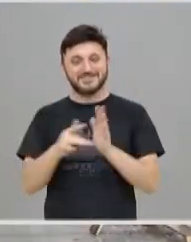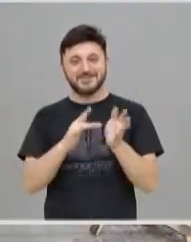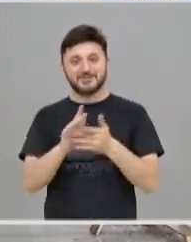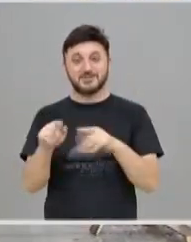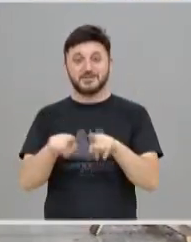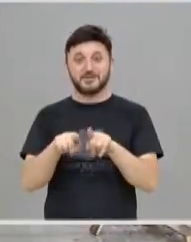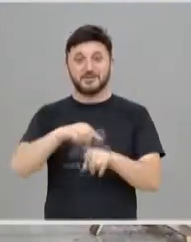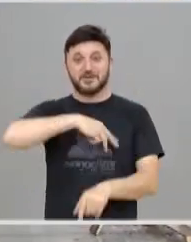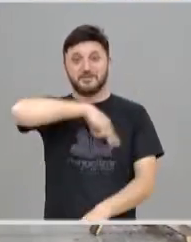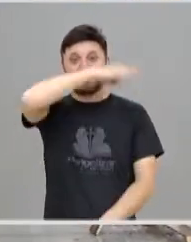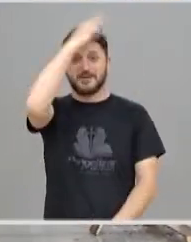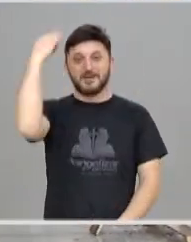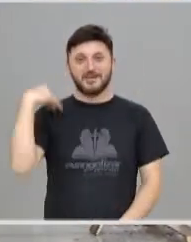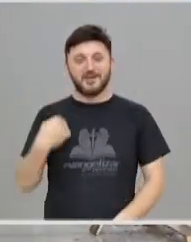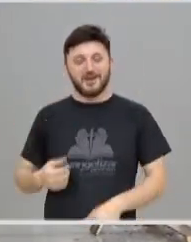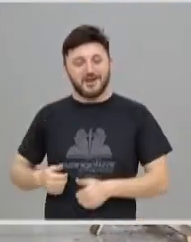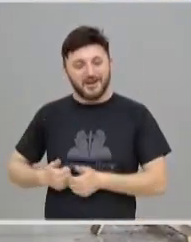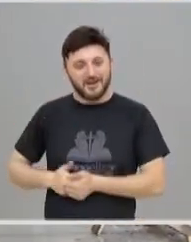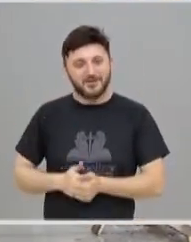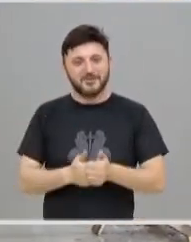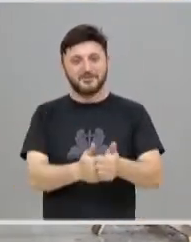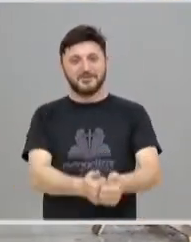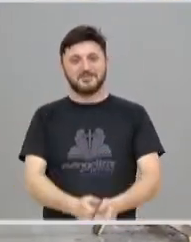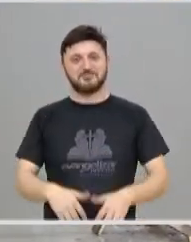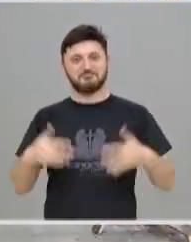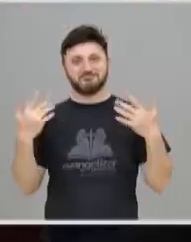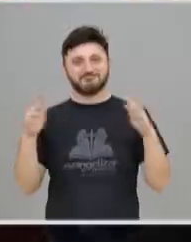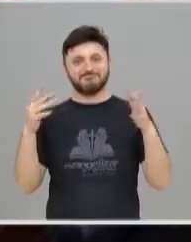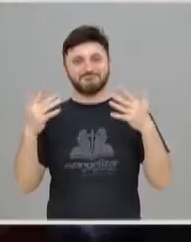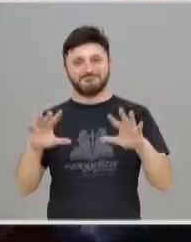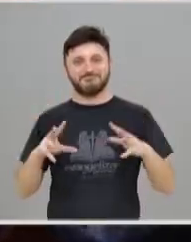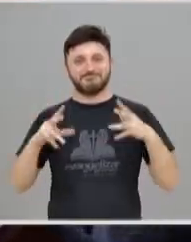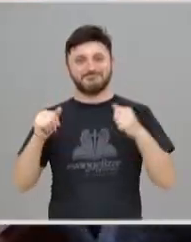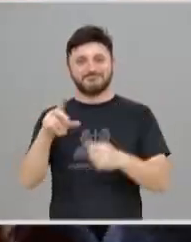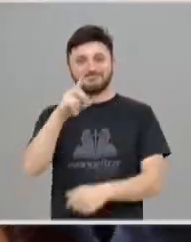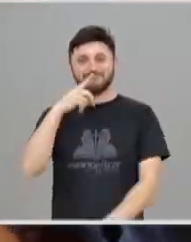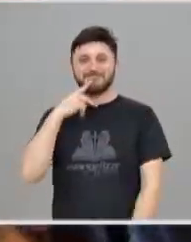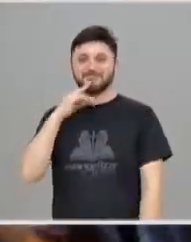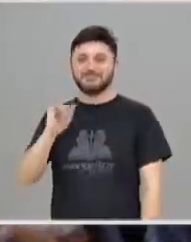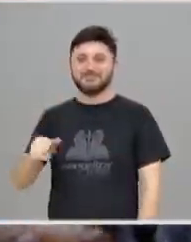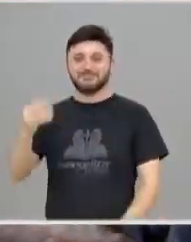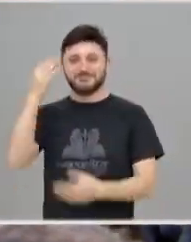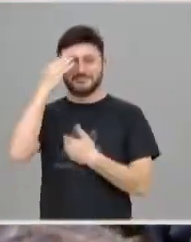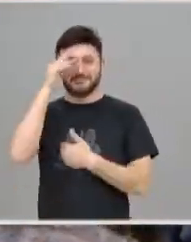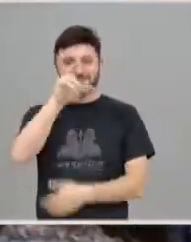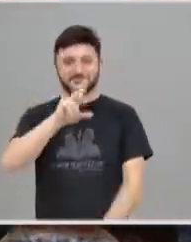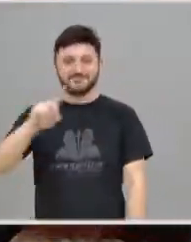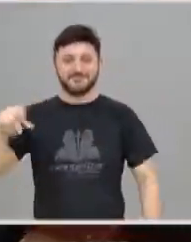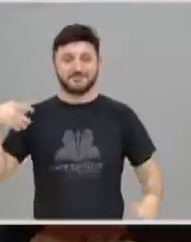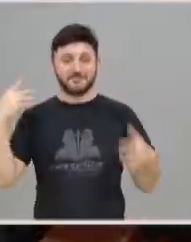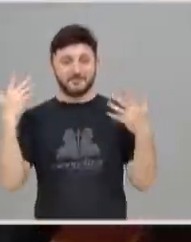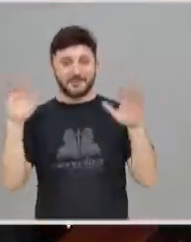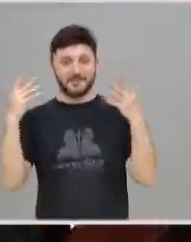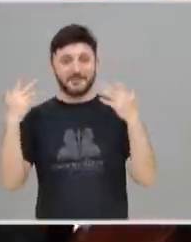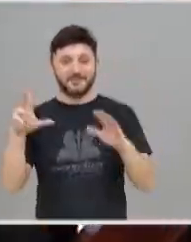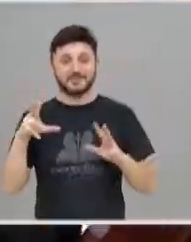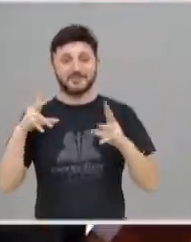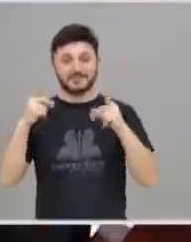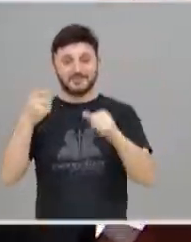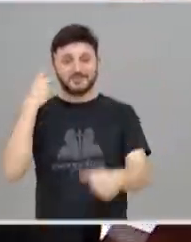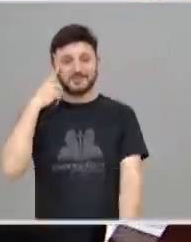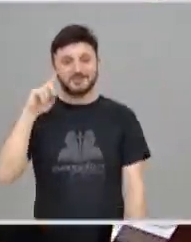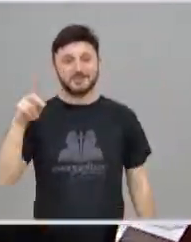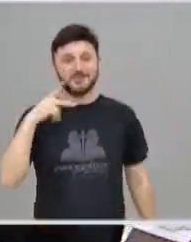Nossa Senhora os acompanhe. Uma salva de palmas a todos os pais. Viva o Dia dos Pais. De todo